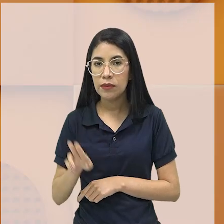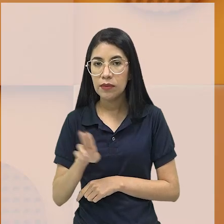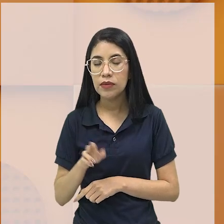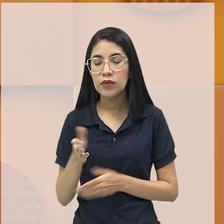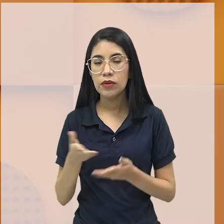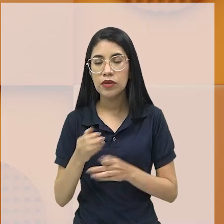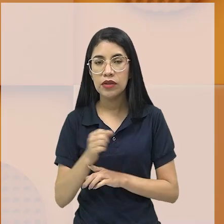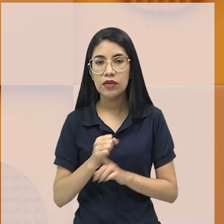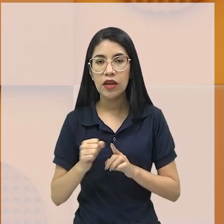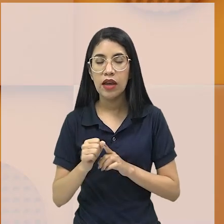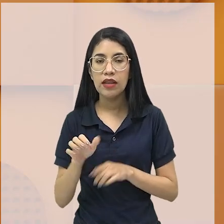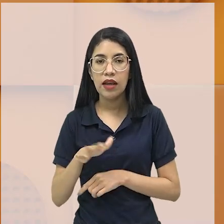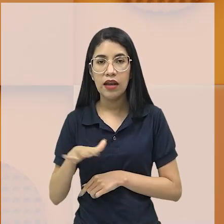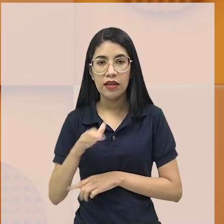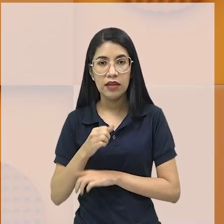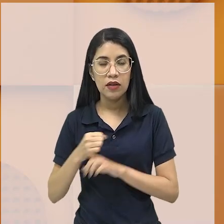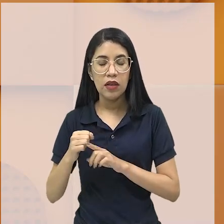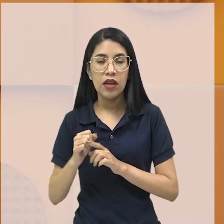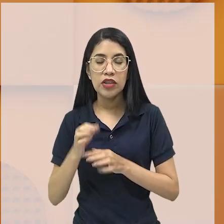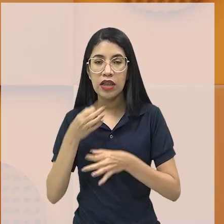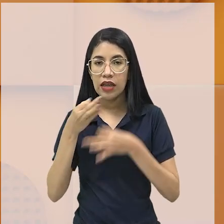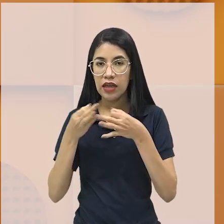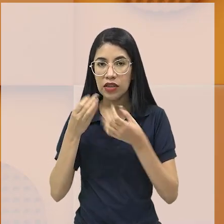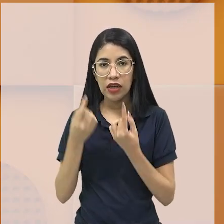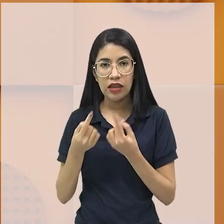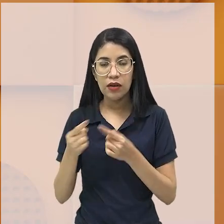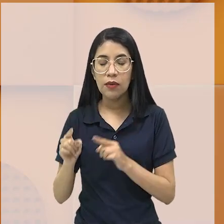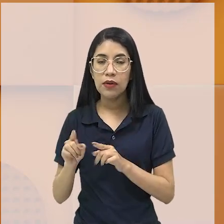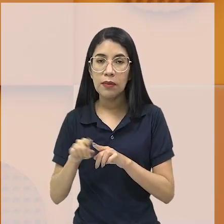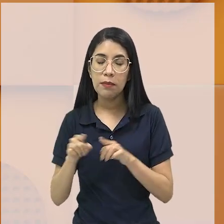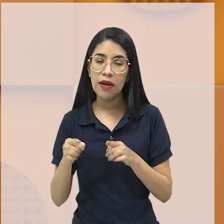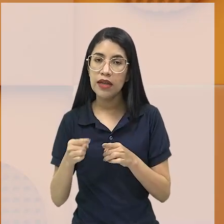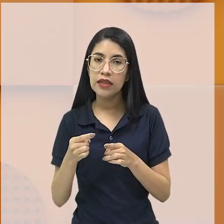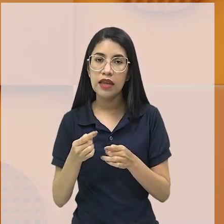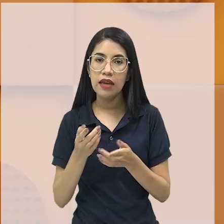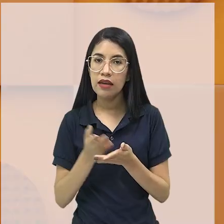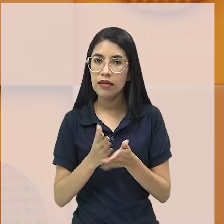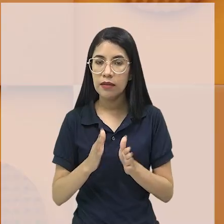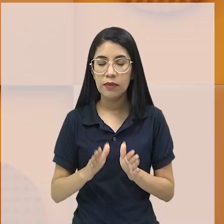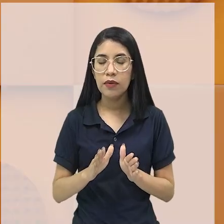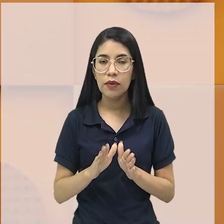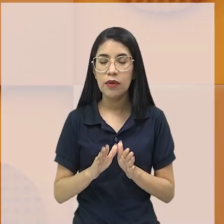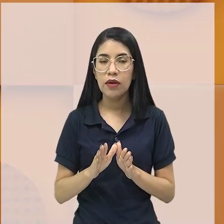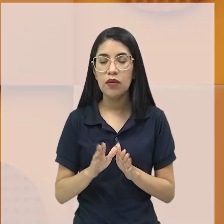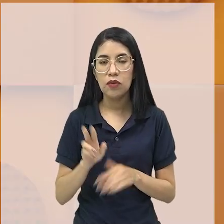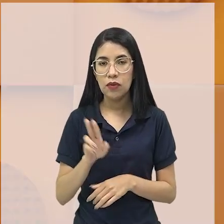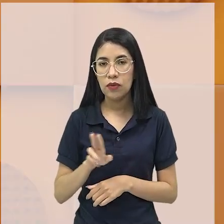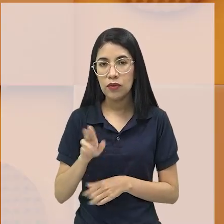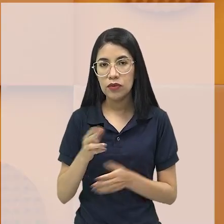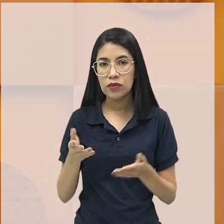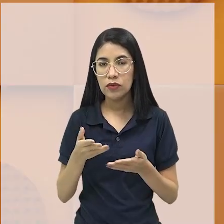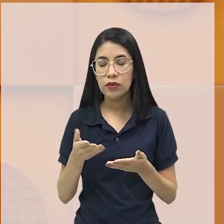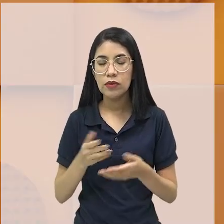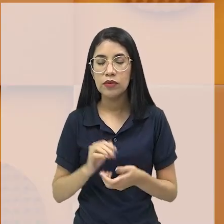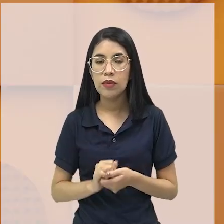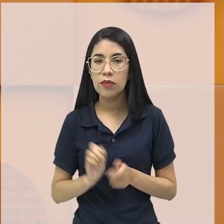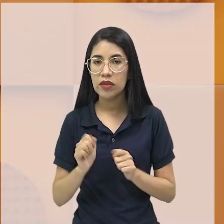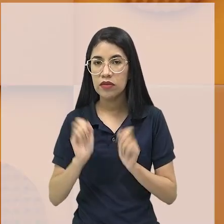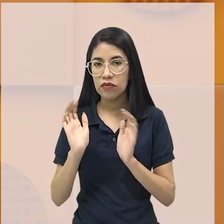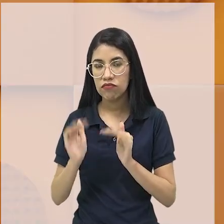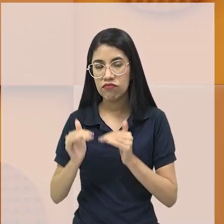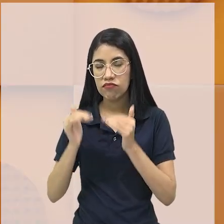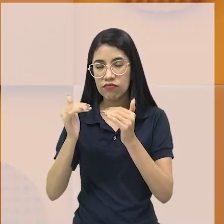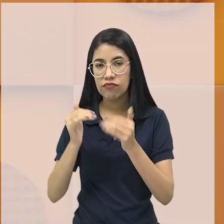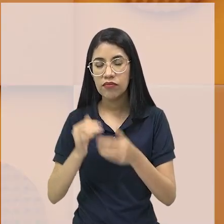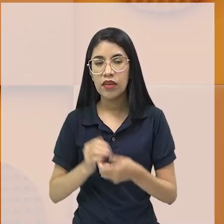né? A sociologia, ela usa para criticar, mas entrou em desuso esse tipo de termo, né, como forma de exaltação,